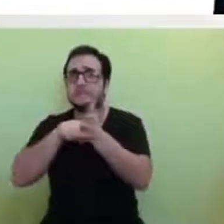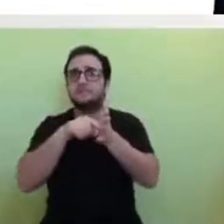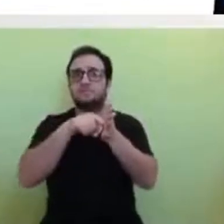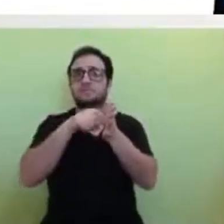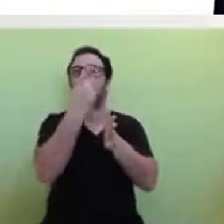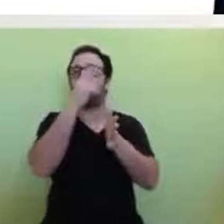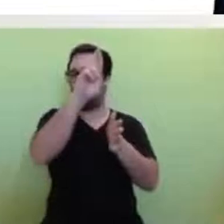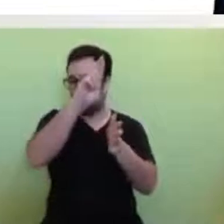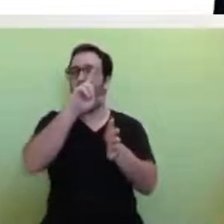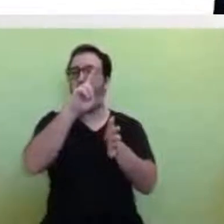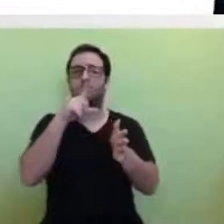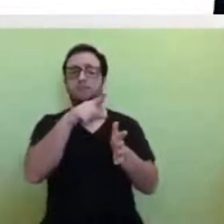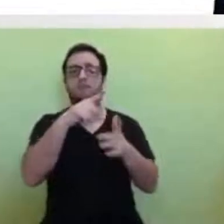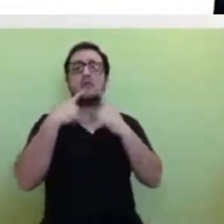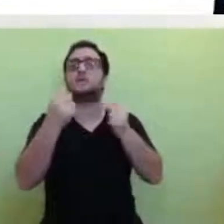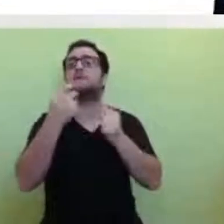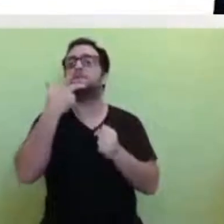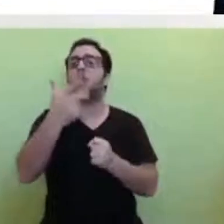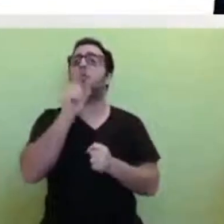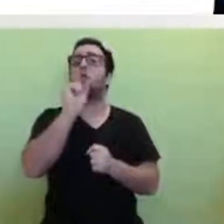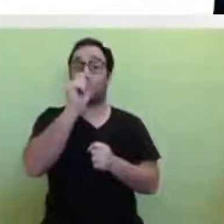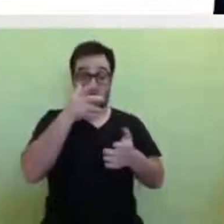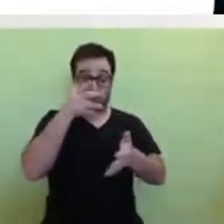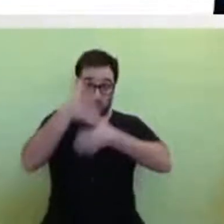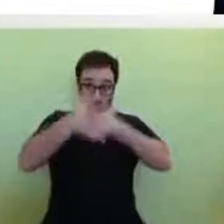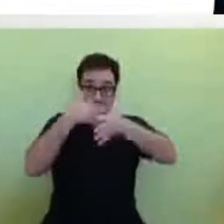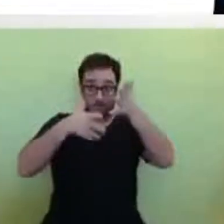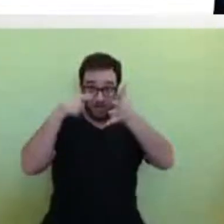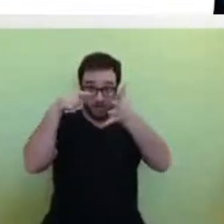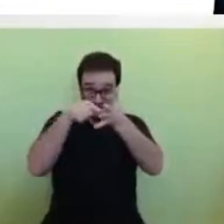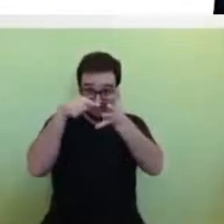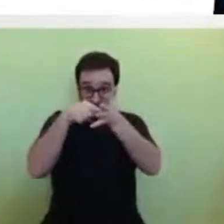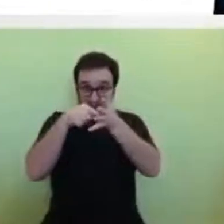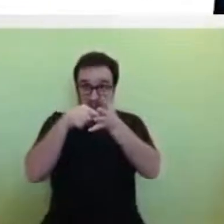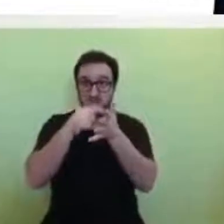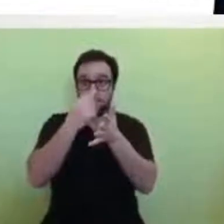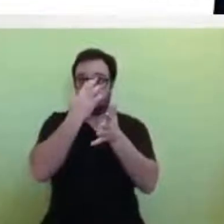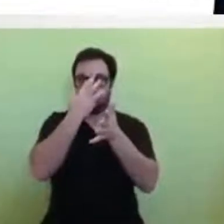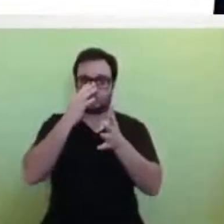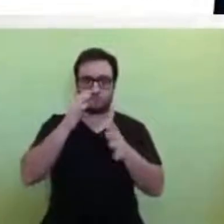de como a língua de sinais, a escrita de sinais, ela pode ser usada em